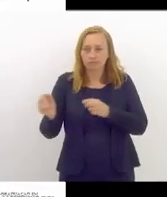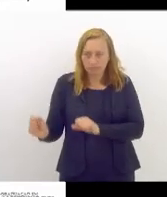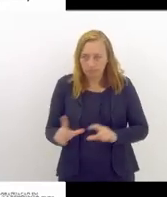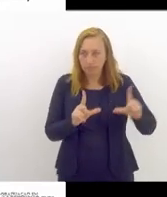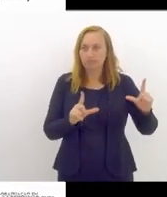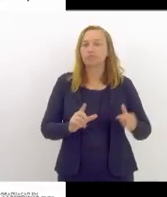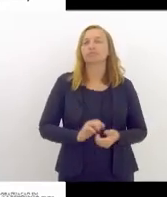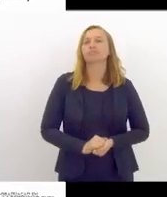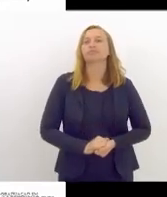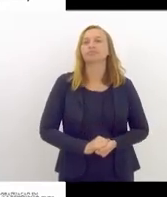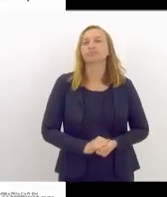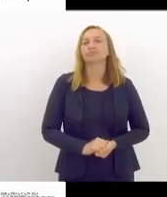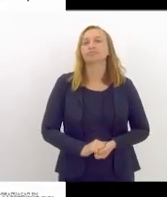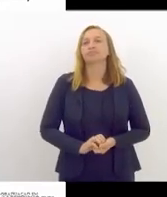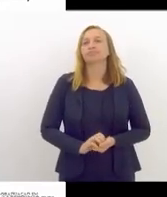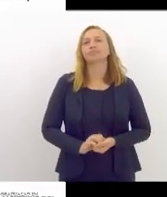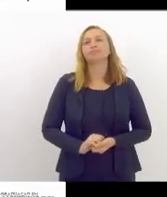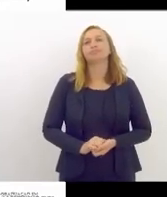por favor